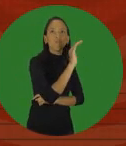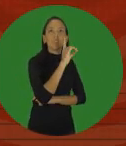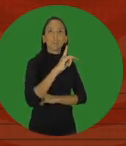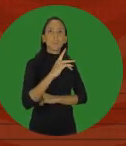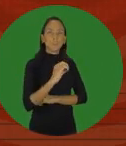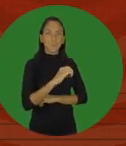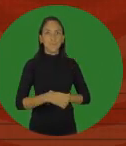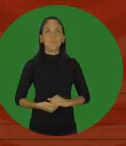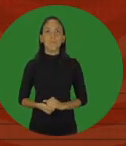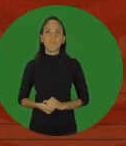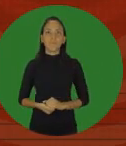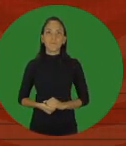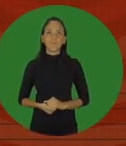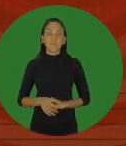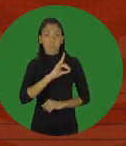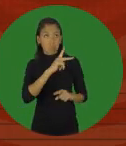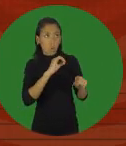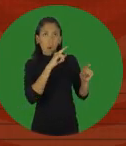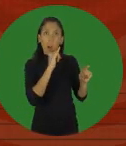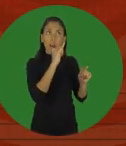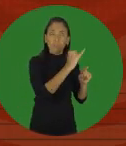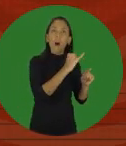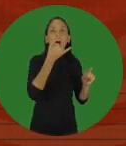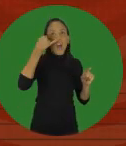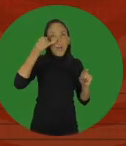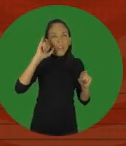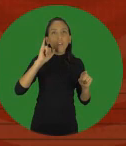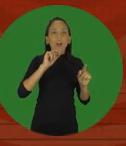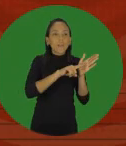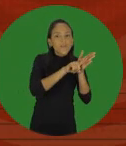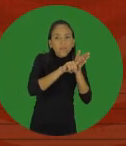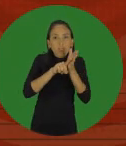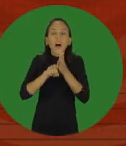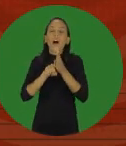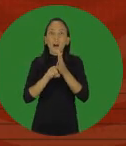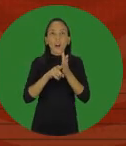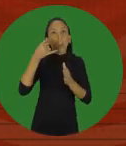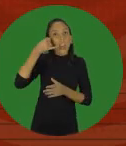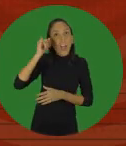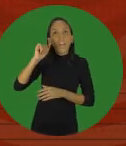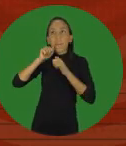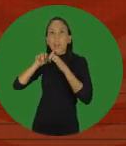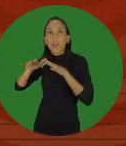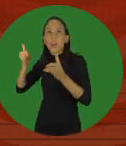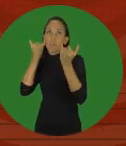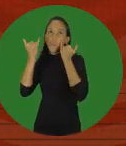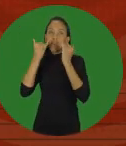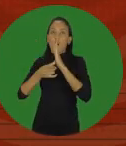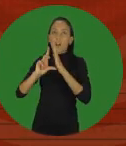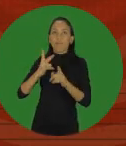DPO. Assim, poderemos averiguar o risco do compartilhamento da informação e tomar as